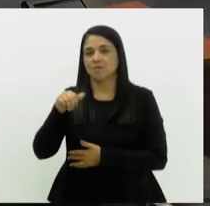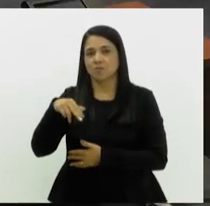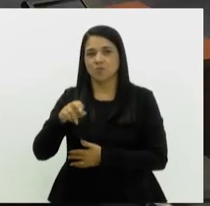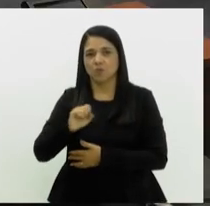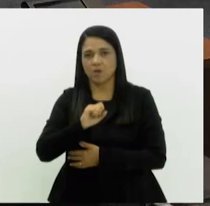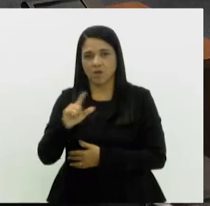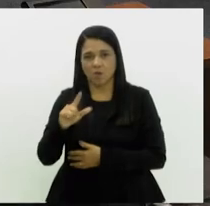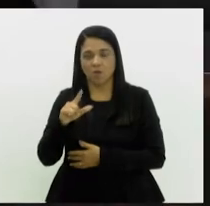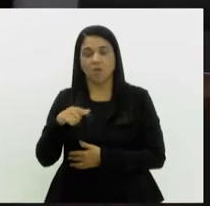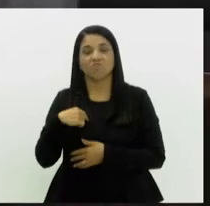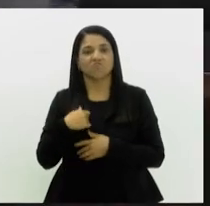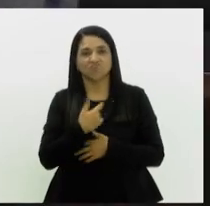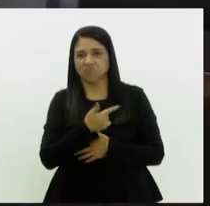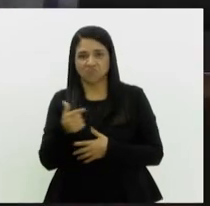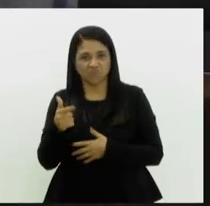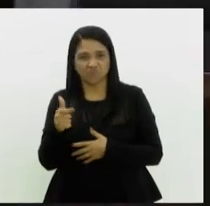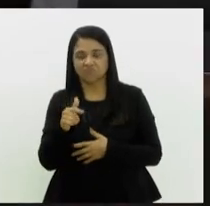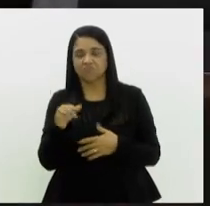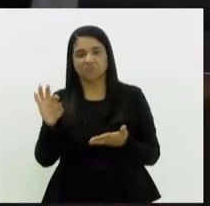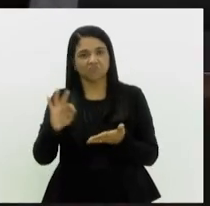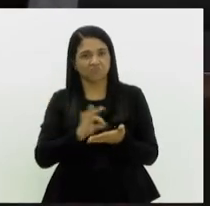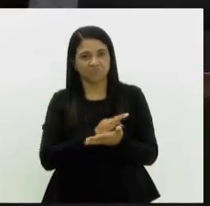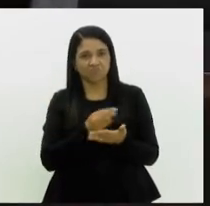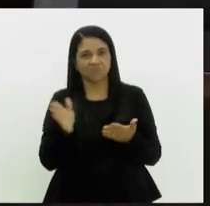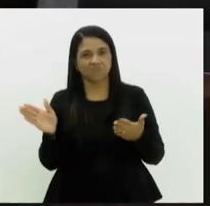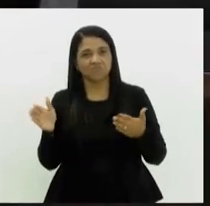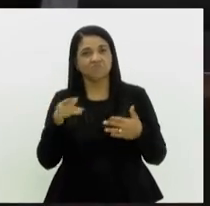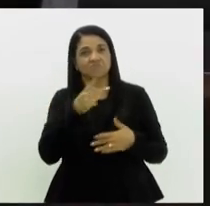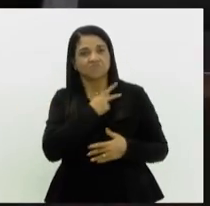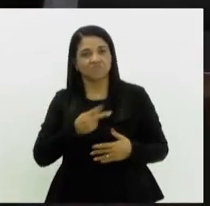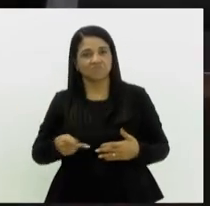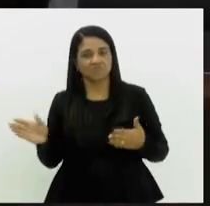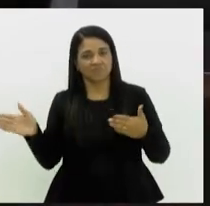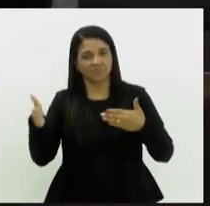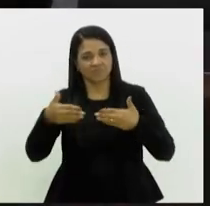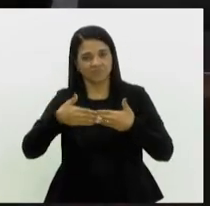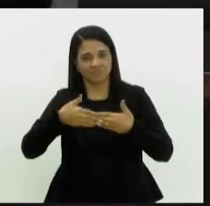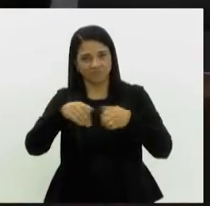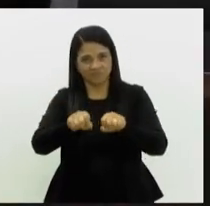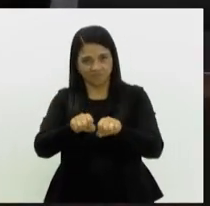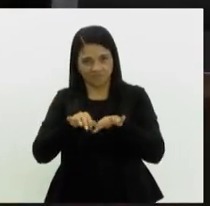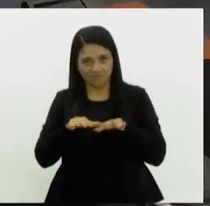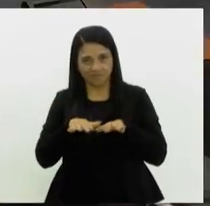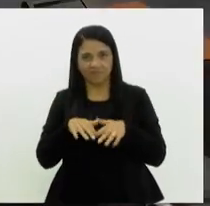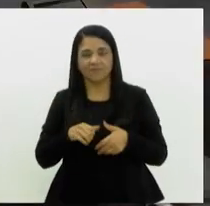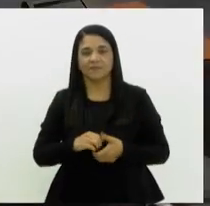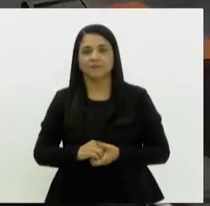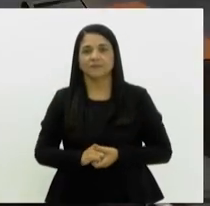encontra presente. Não havendo mais oradores inscritos, a presidência encerra a presente sessão.